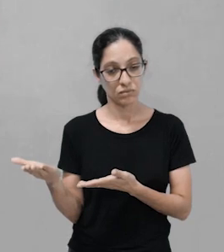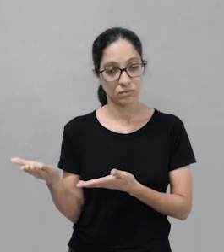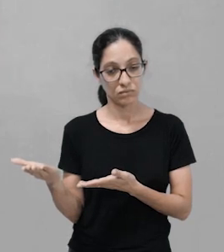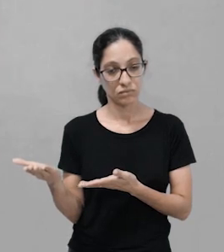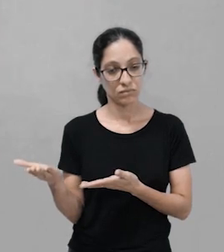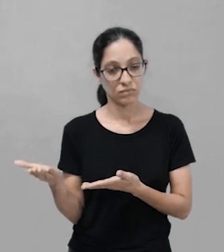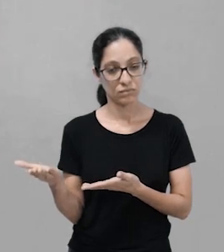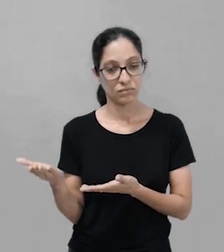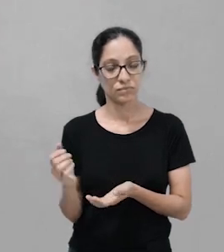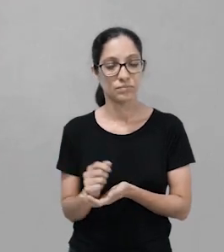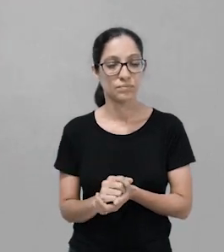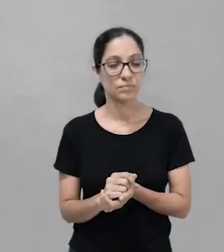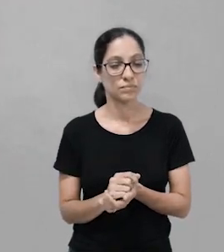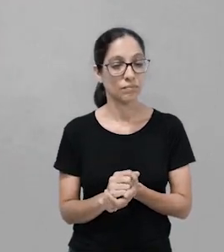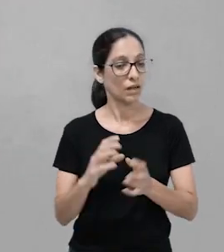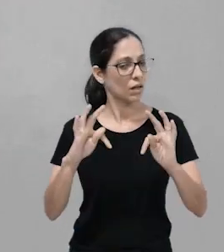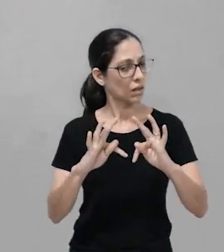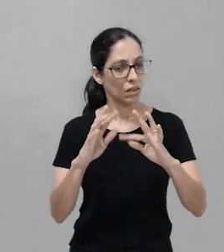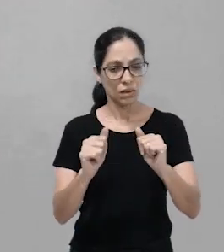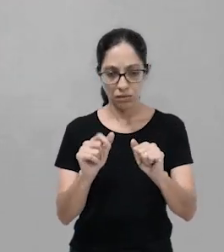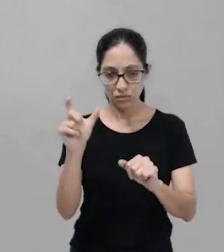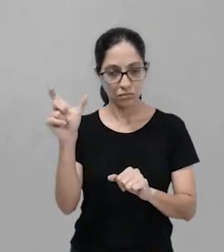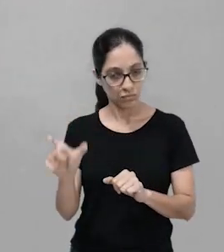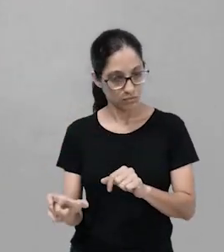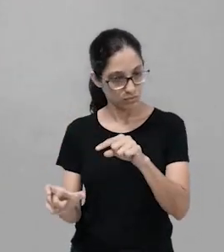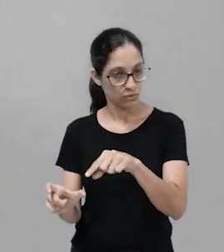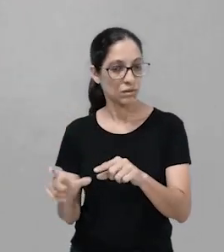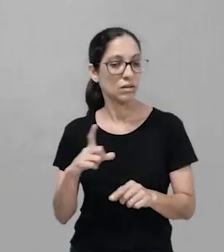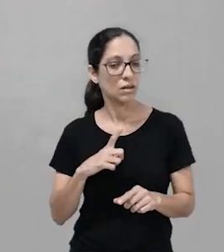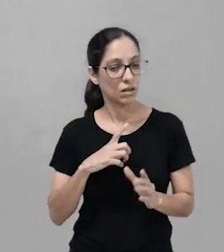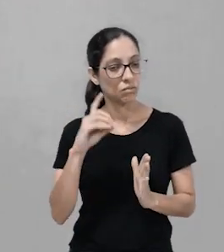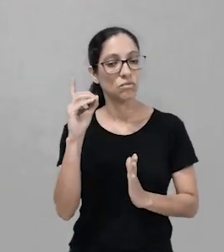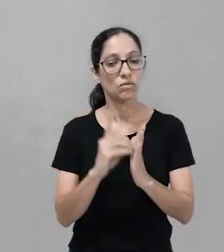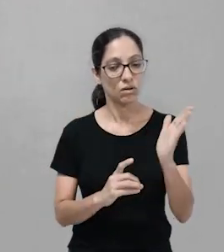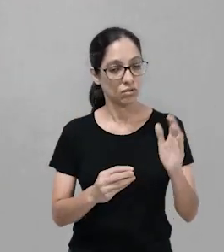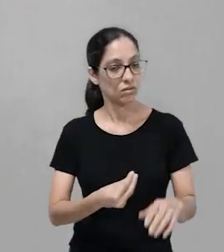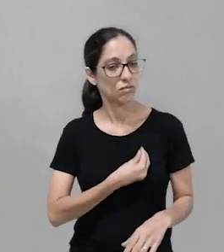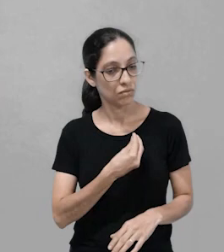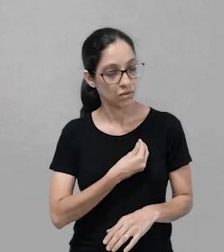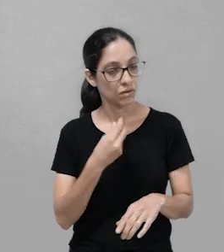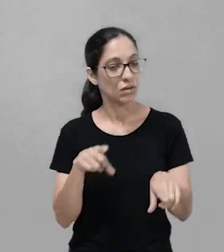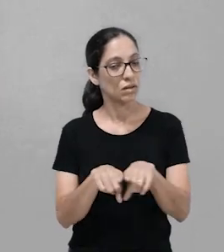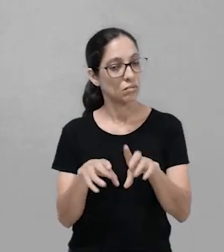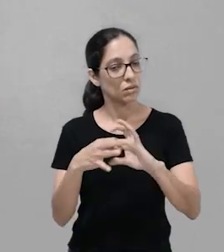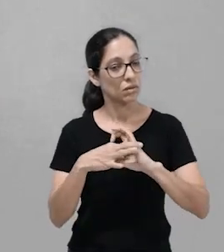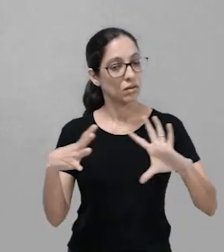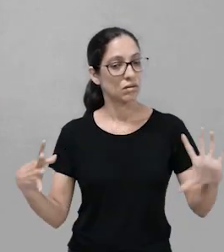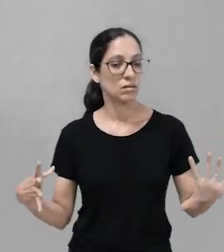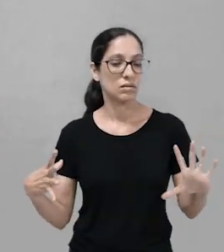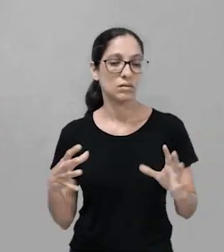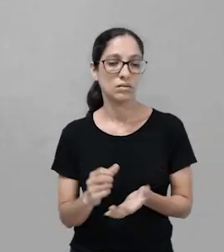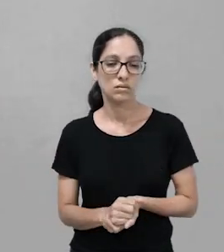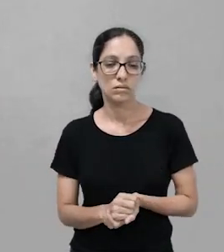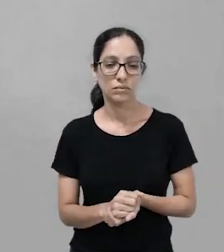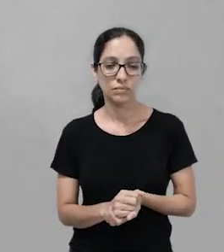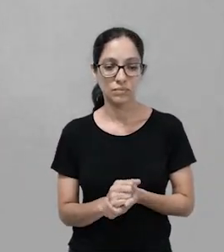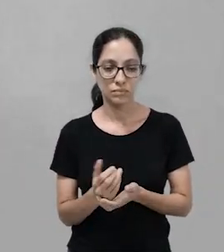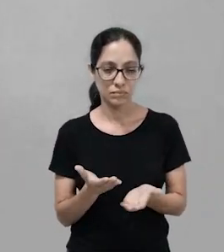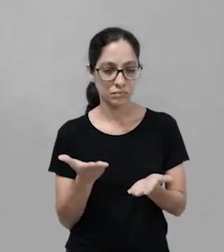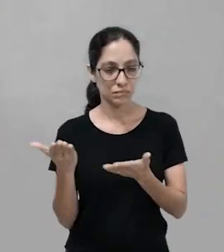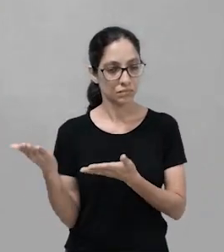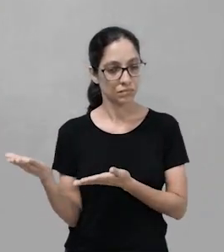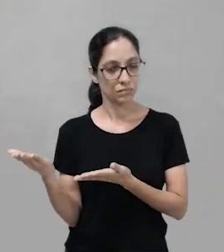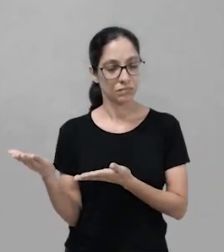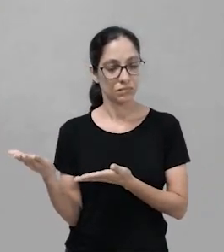to life and liberty. Toda pessoa tem o direito à vida e à liberdade. I go to